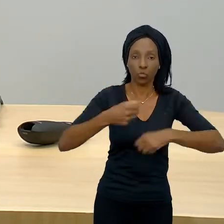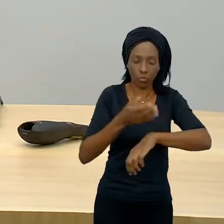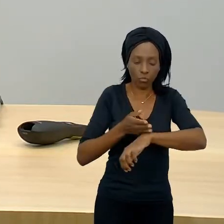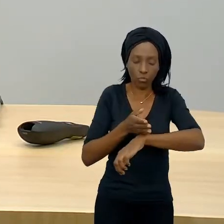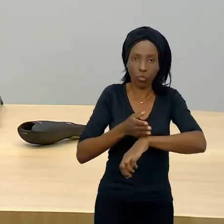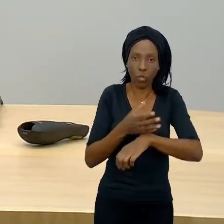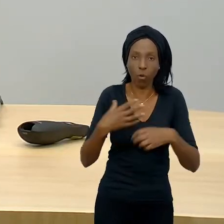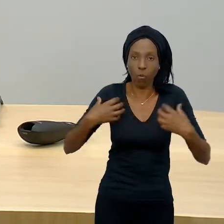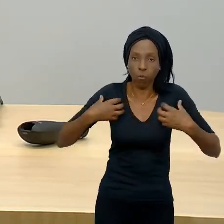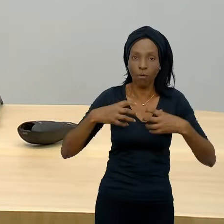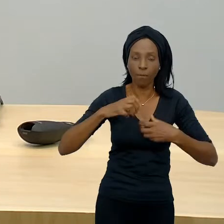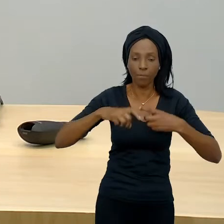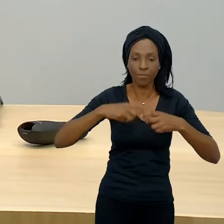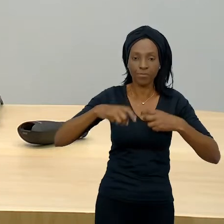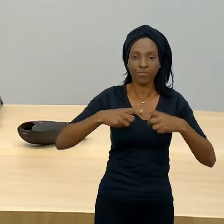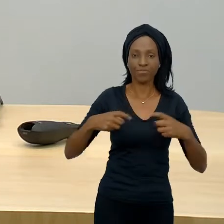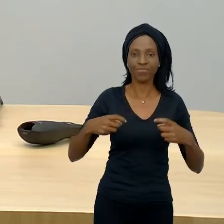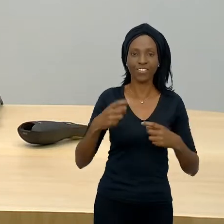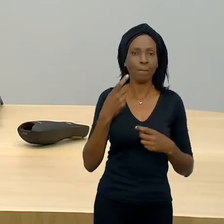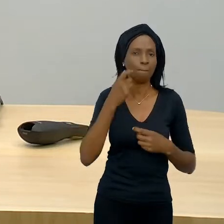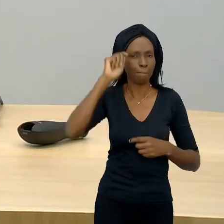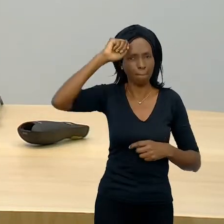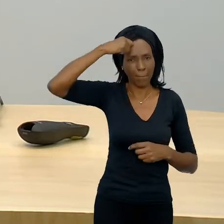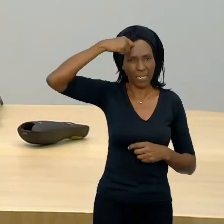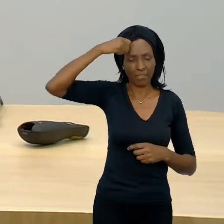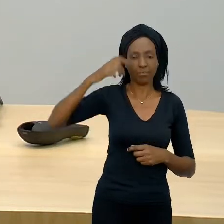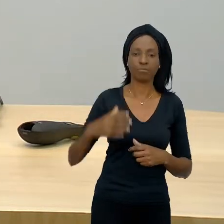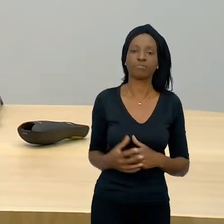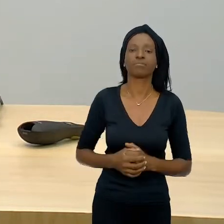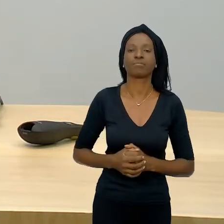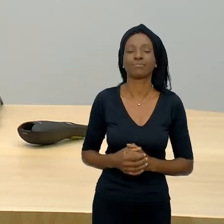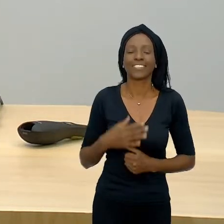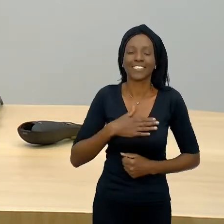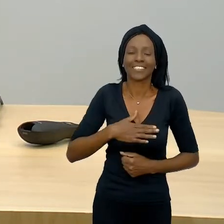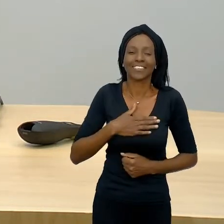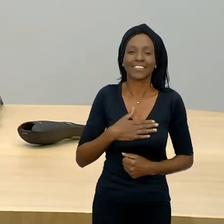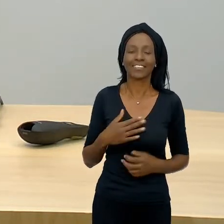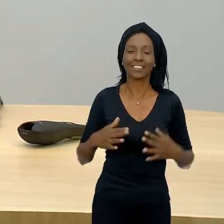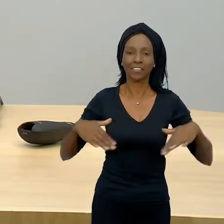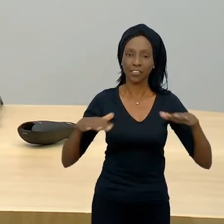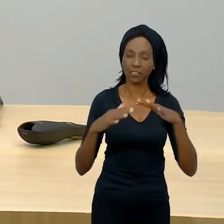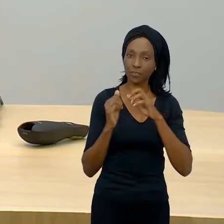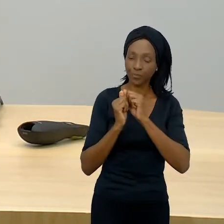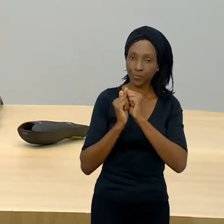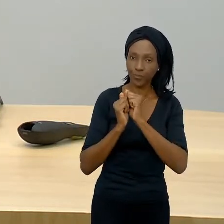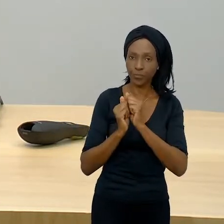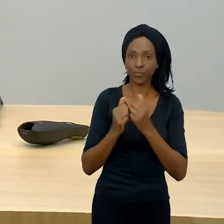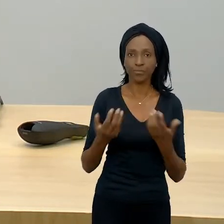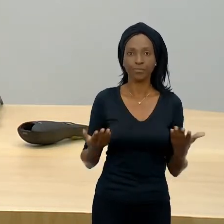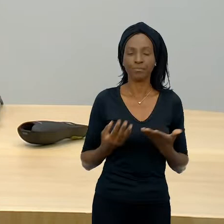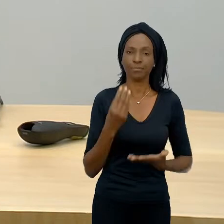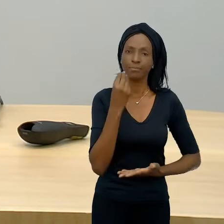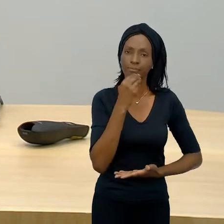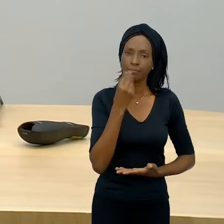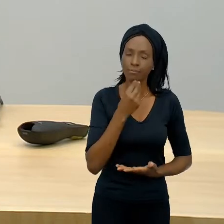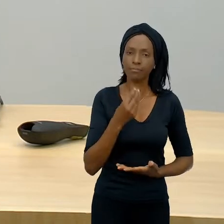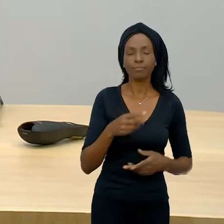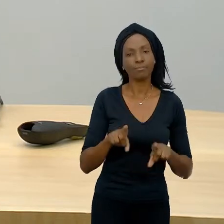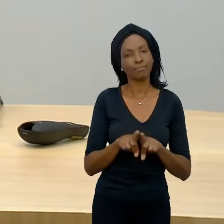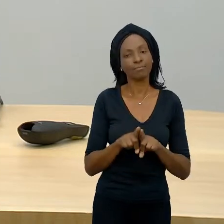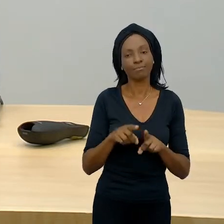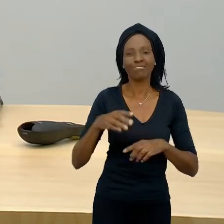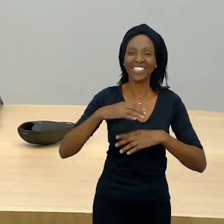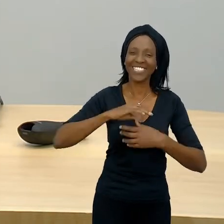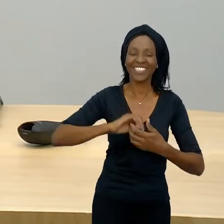comprida de lã de cor preta. É um prazer estar com todas e todos vocês e eu aproveito também para saudar a nossa